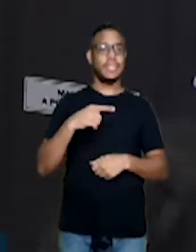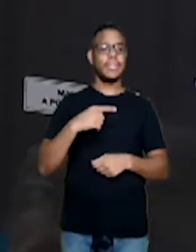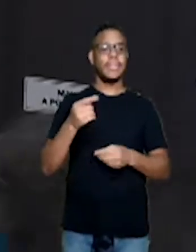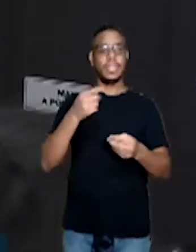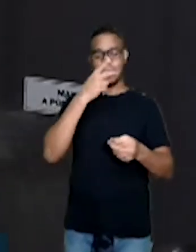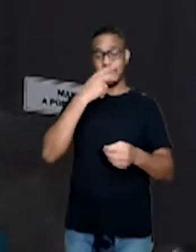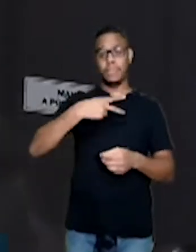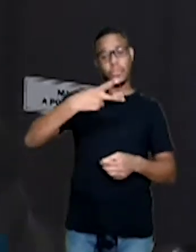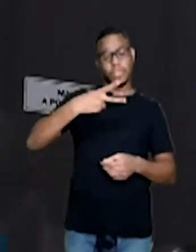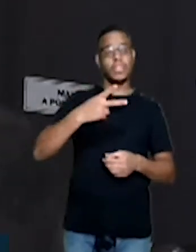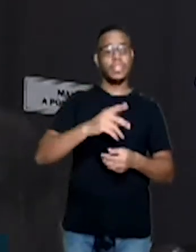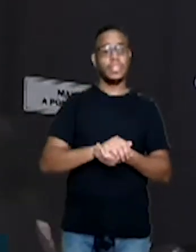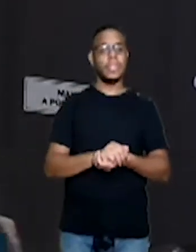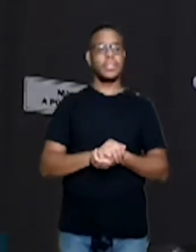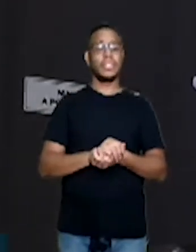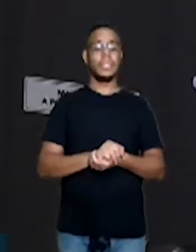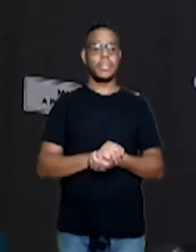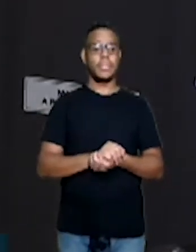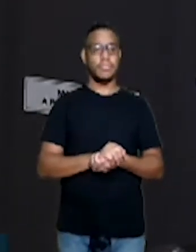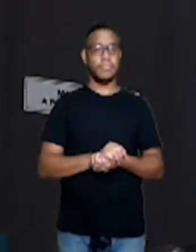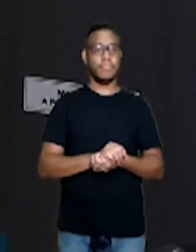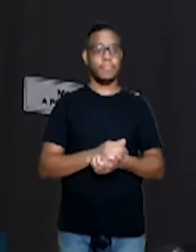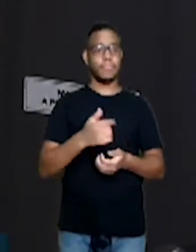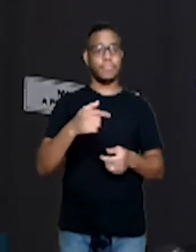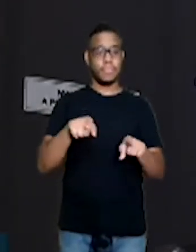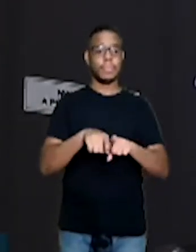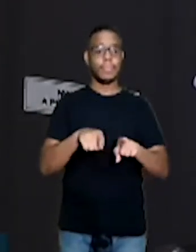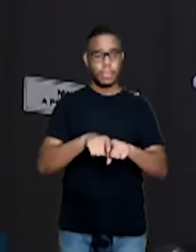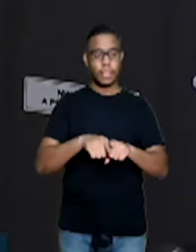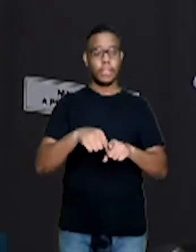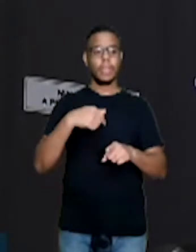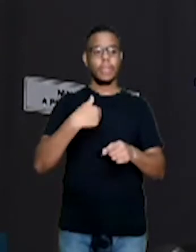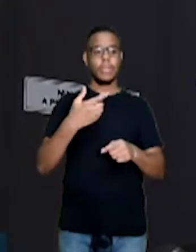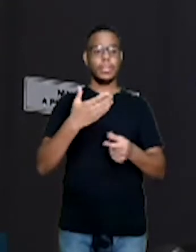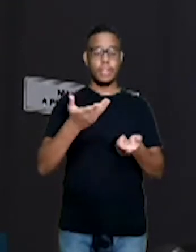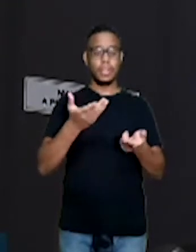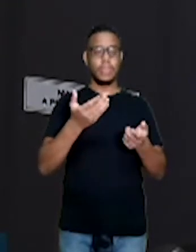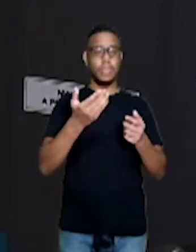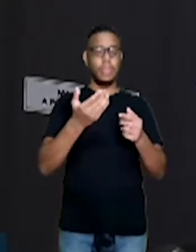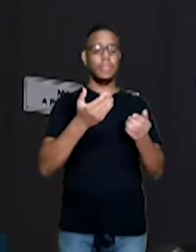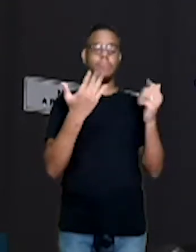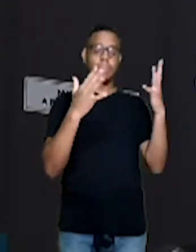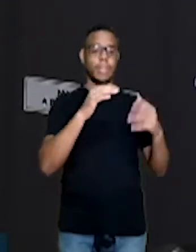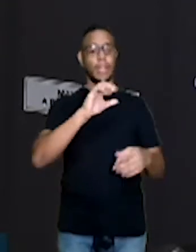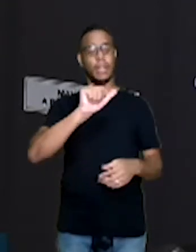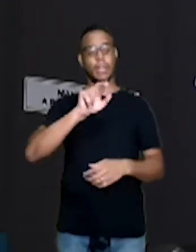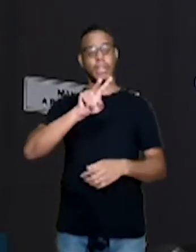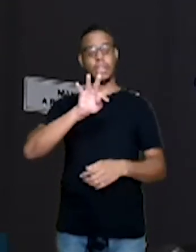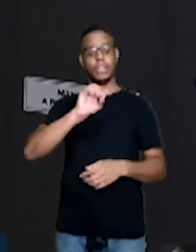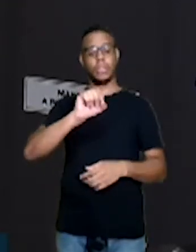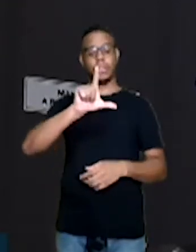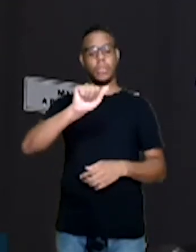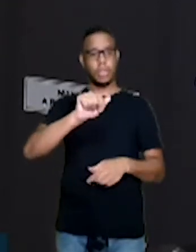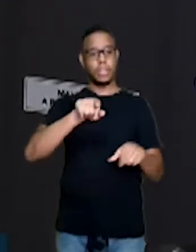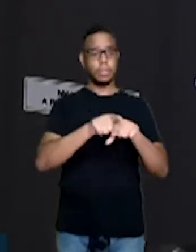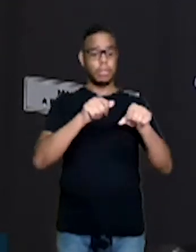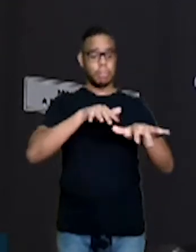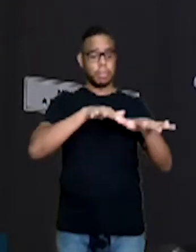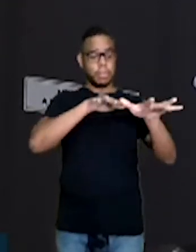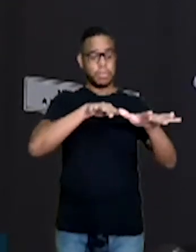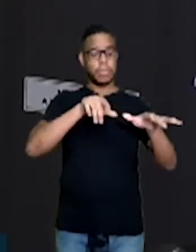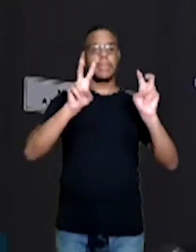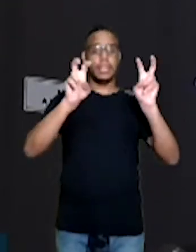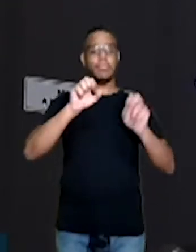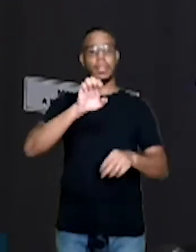E eu queria também parabenizar o Cartola e o bloco Estação Primavera,